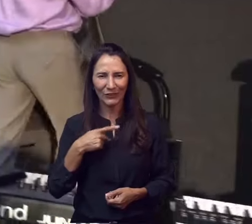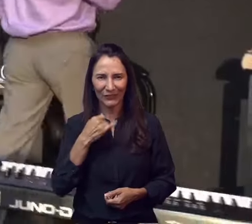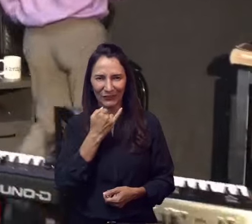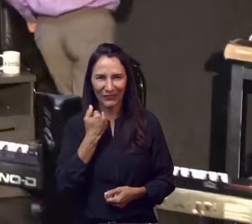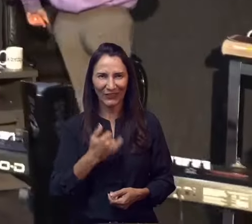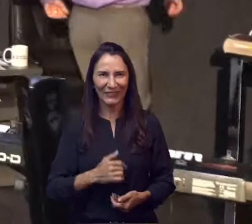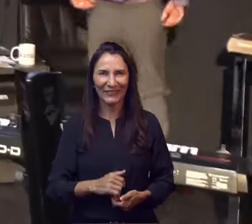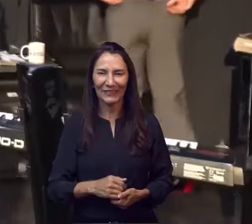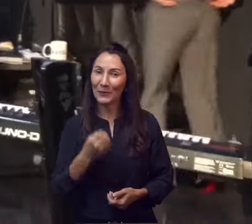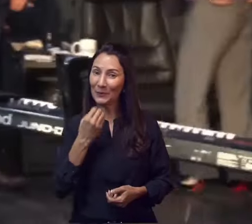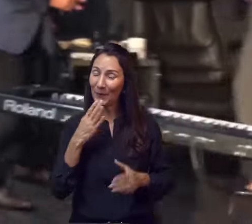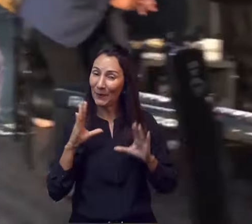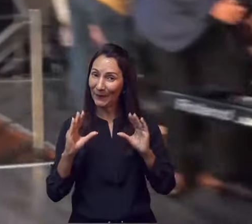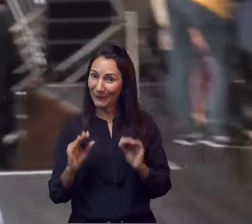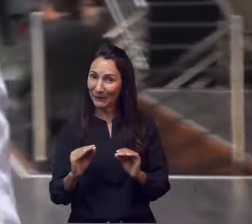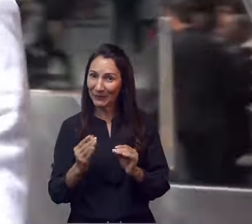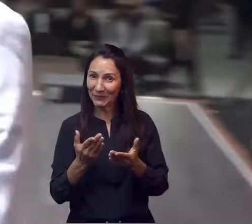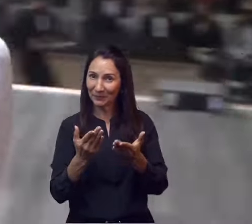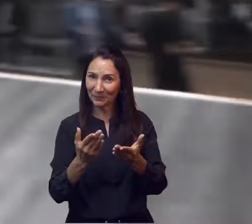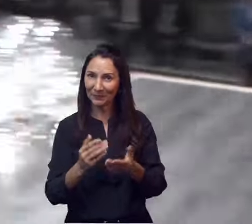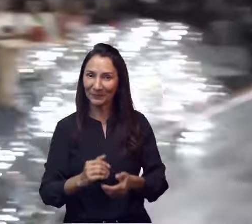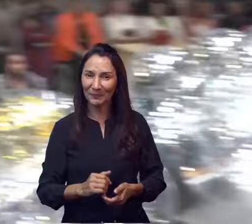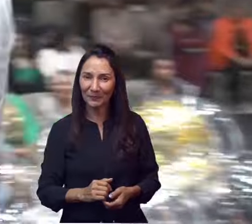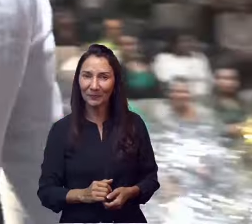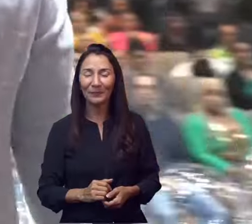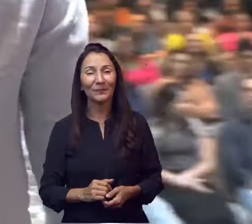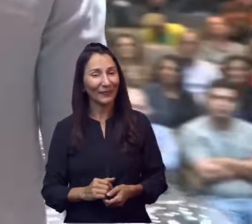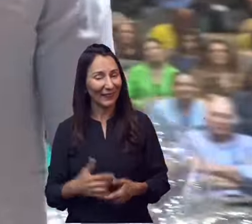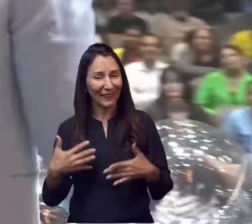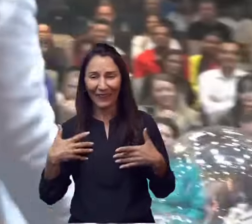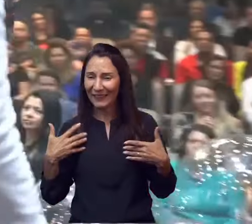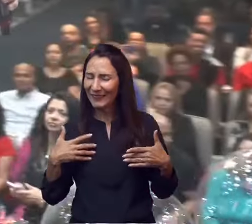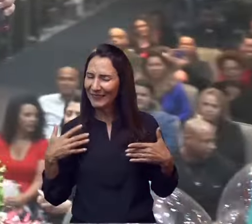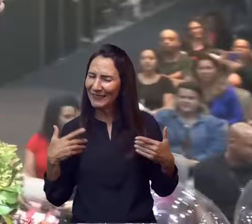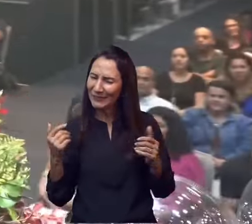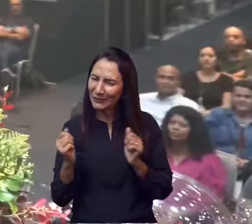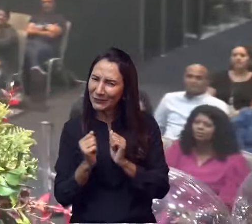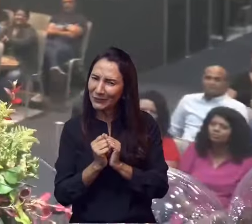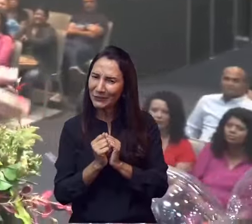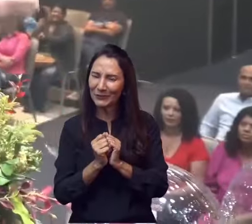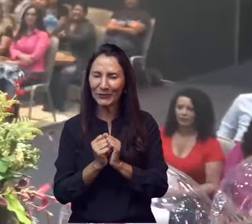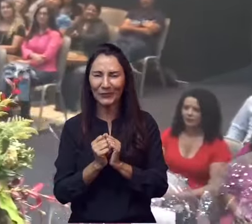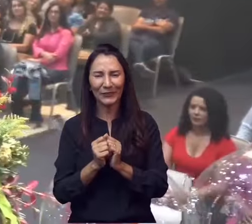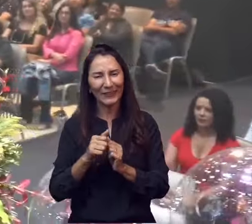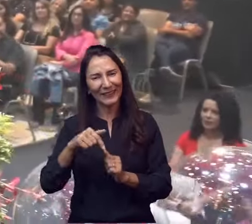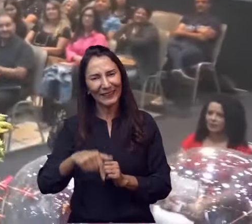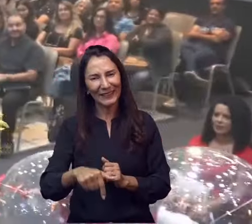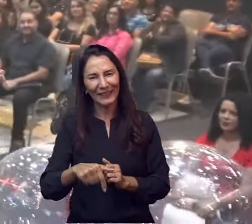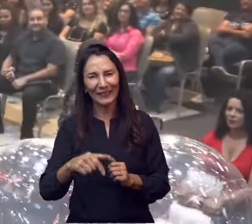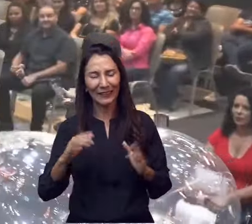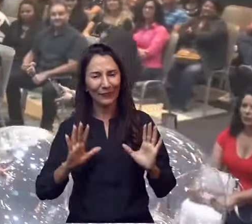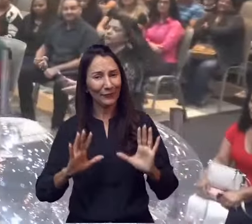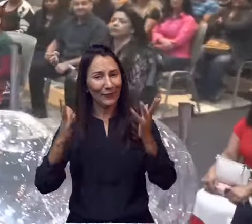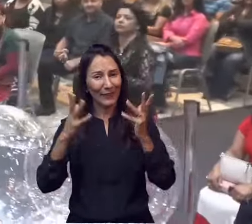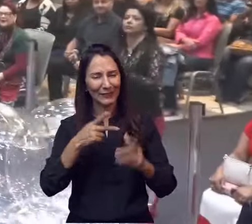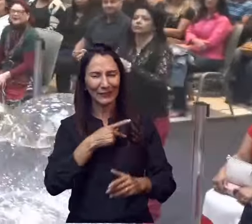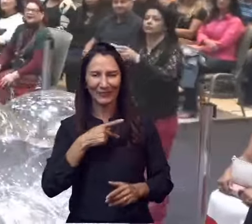Boa noite igreja que alegria está aqui hoje Comemorando aniversário do pastor Jorge